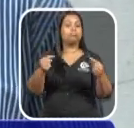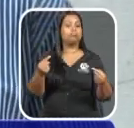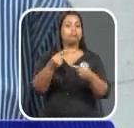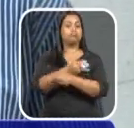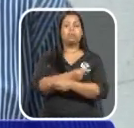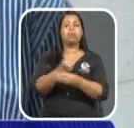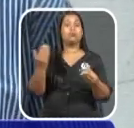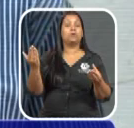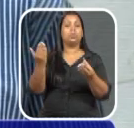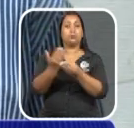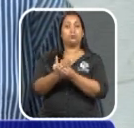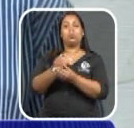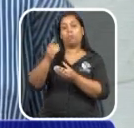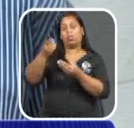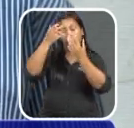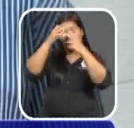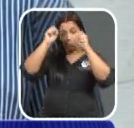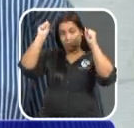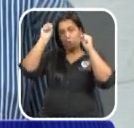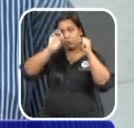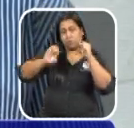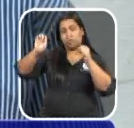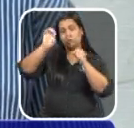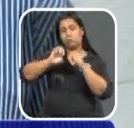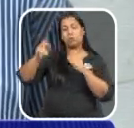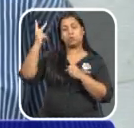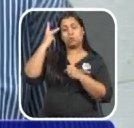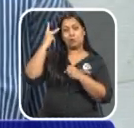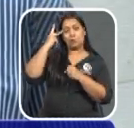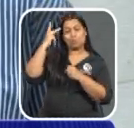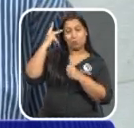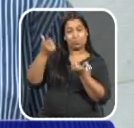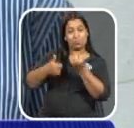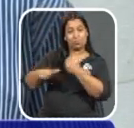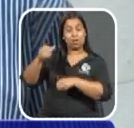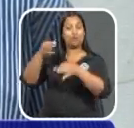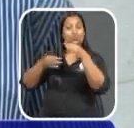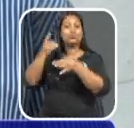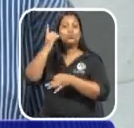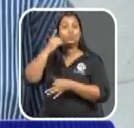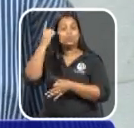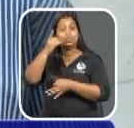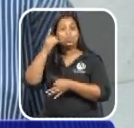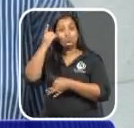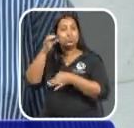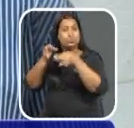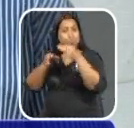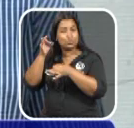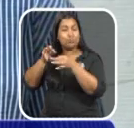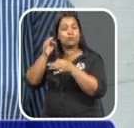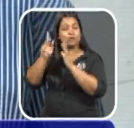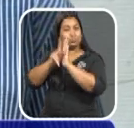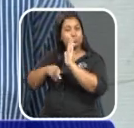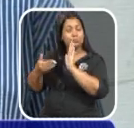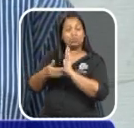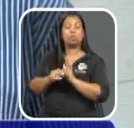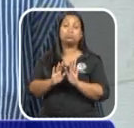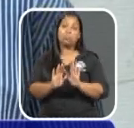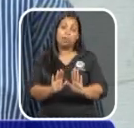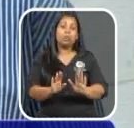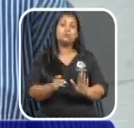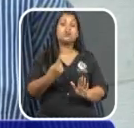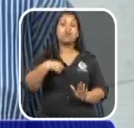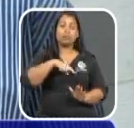de Justiça de São Paulo no viés jurídico e na análise jurídica dos projetos. Mas, enfim, acredito que